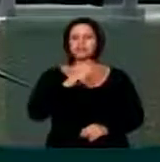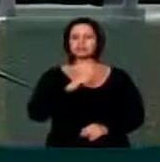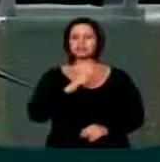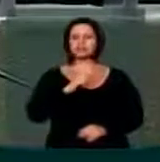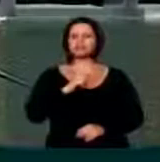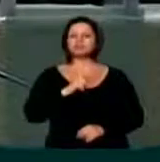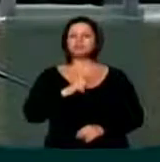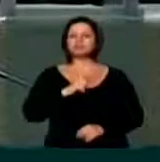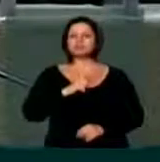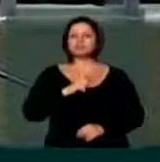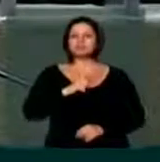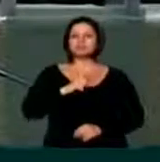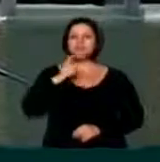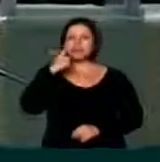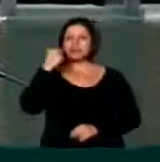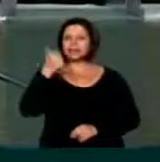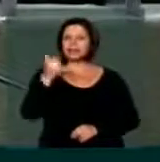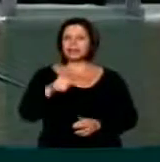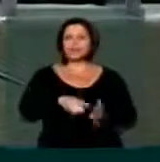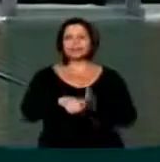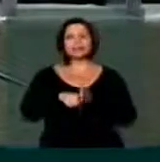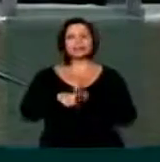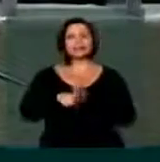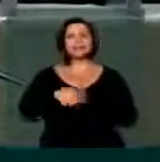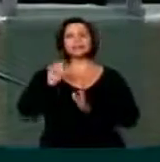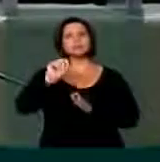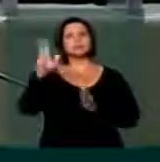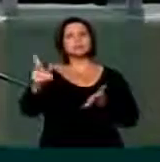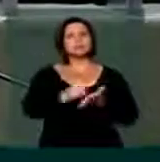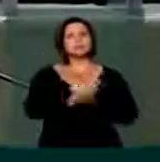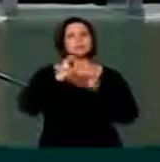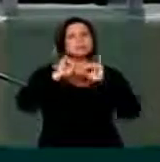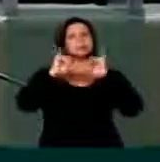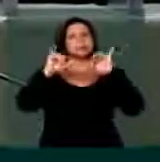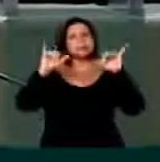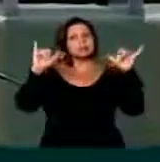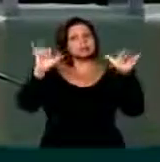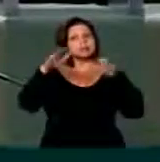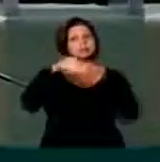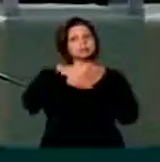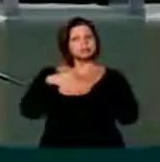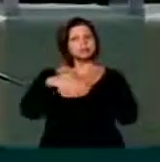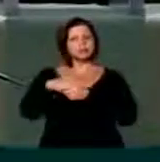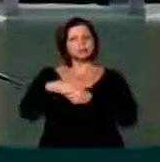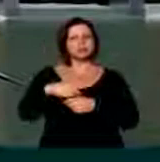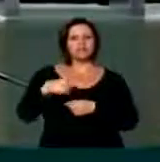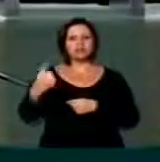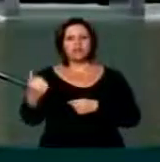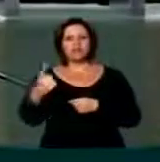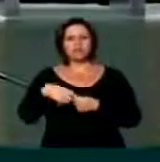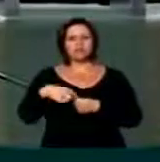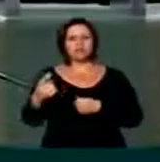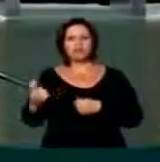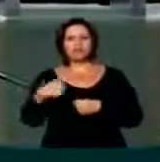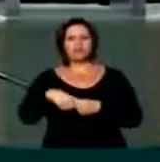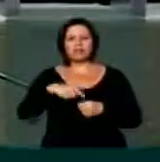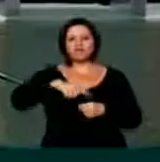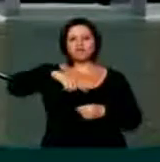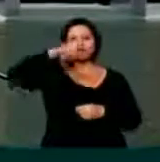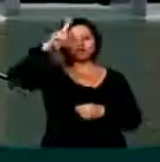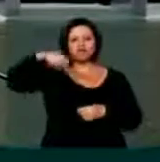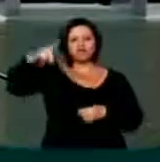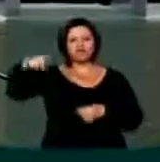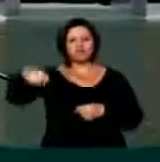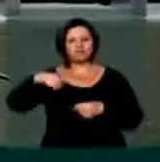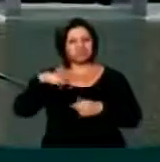ter que analisar o que foi essa campanha eleitoral, o zigue-zague, a